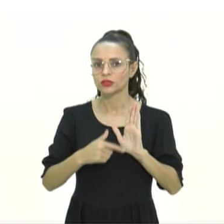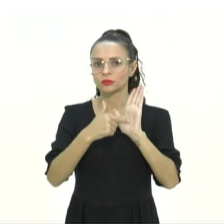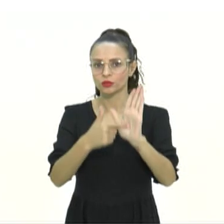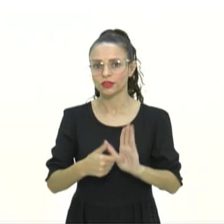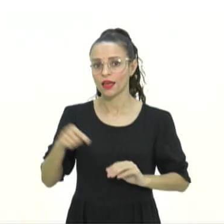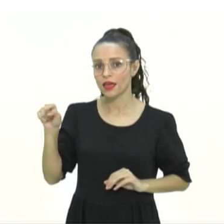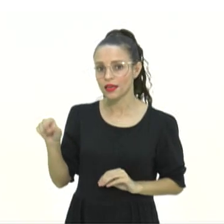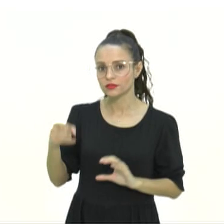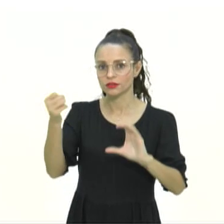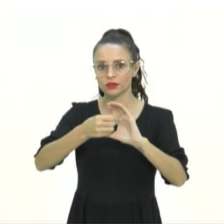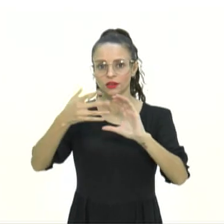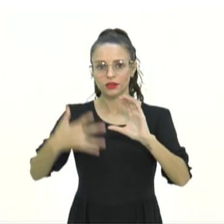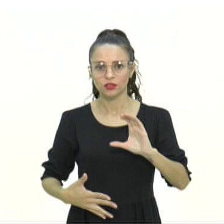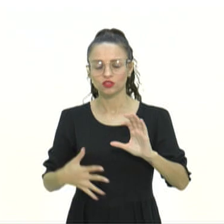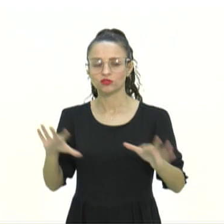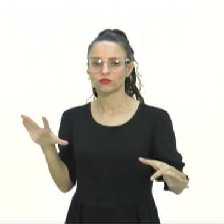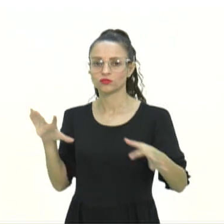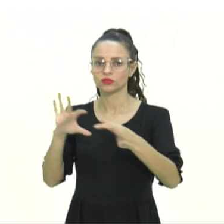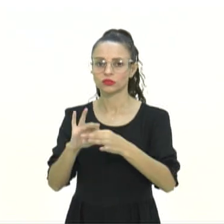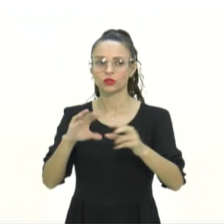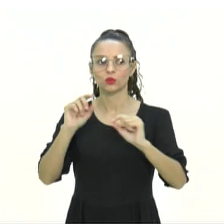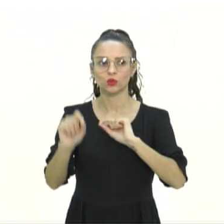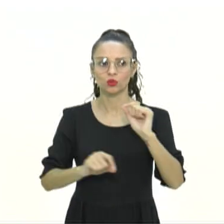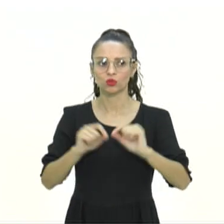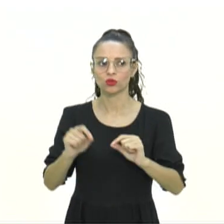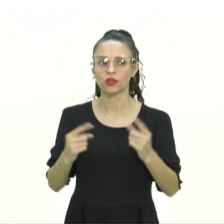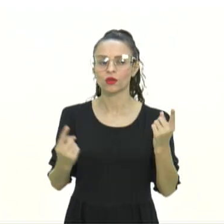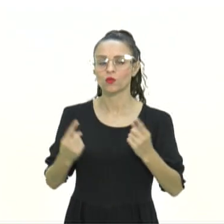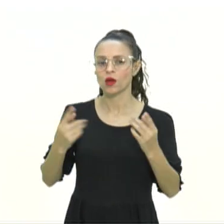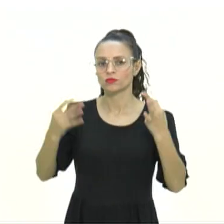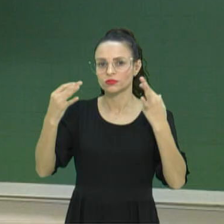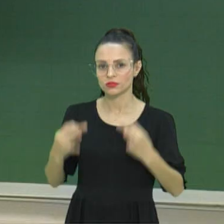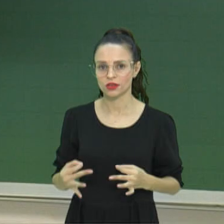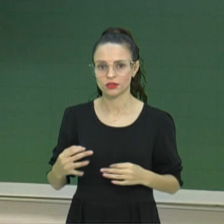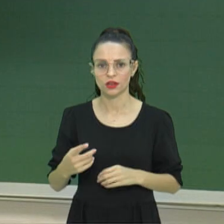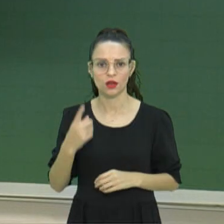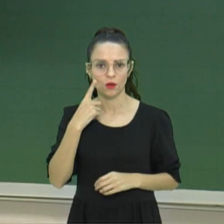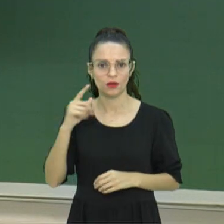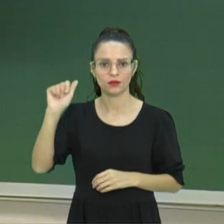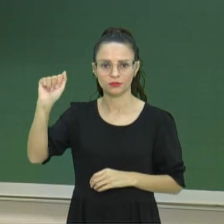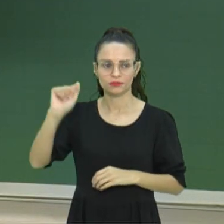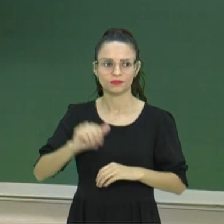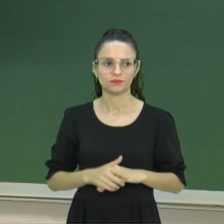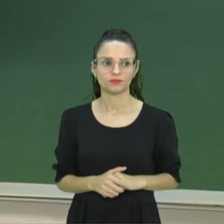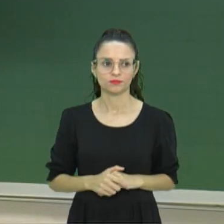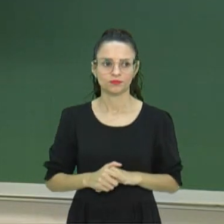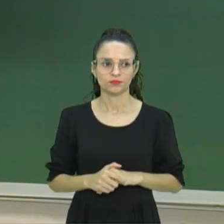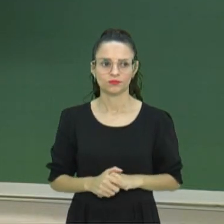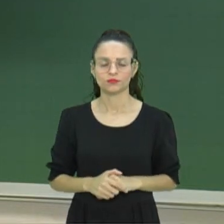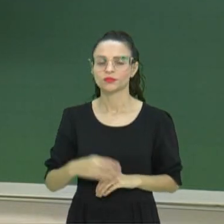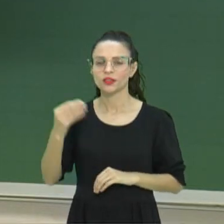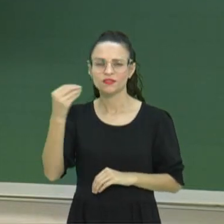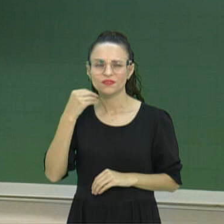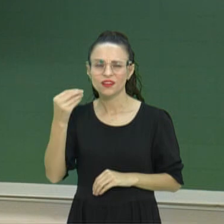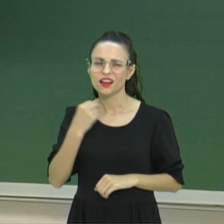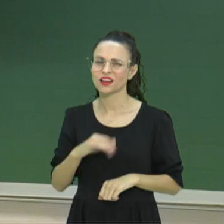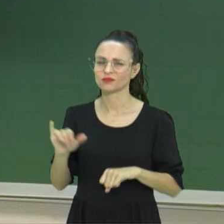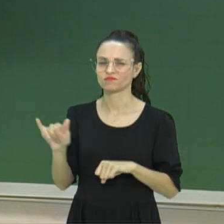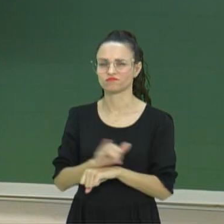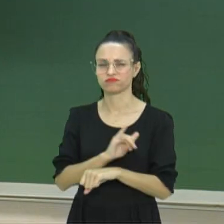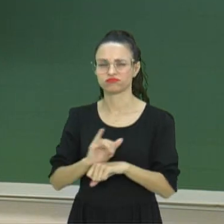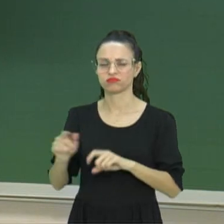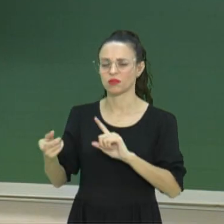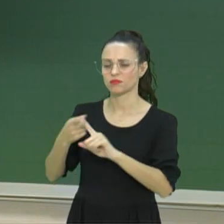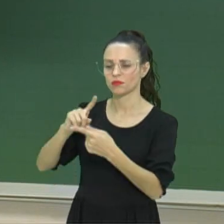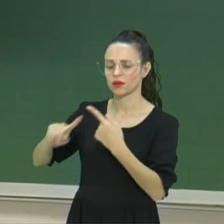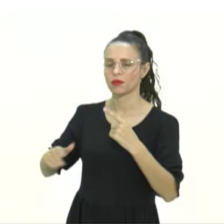essas características estão evidenciadas em qual alternativa? Letra A. Uma frágil articulação entre